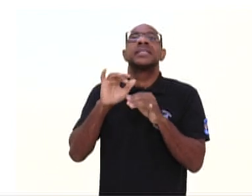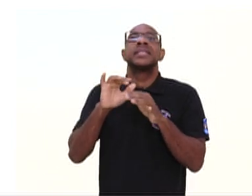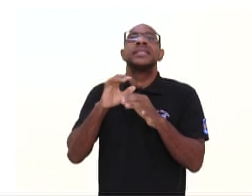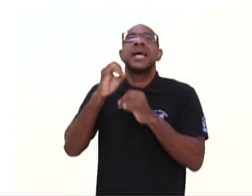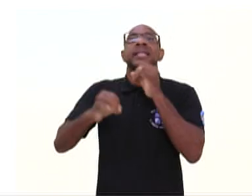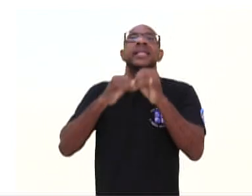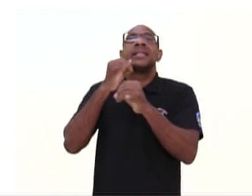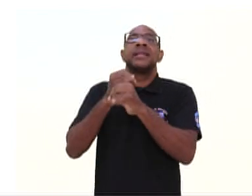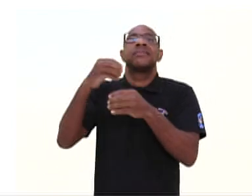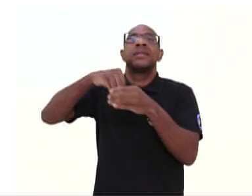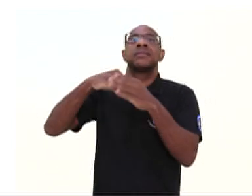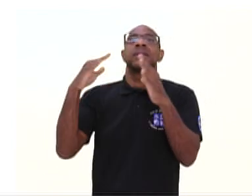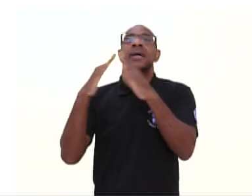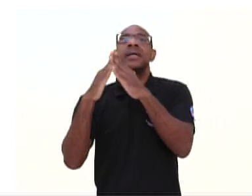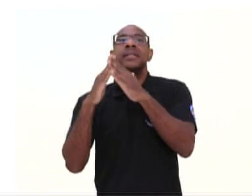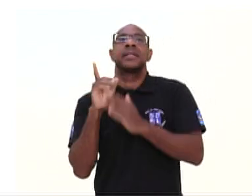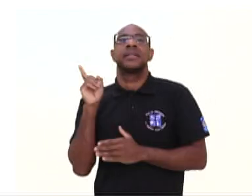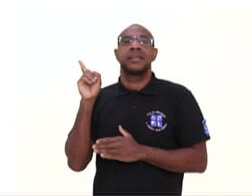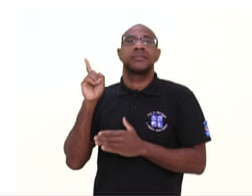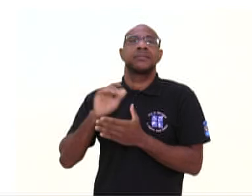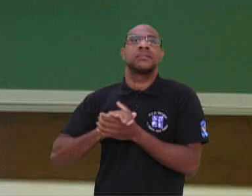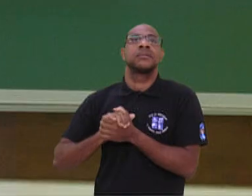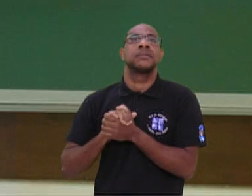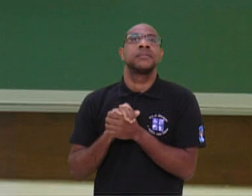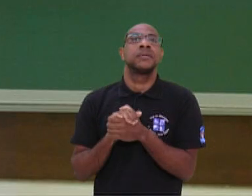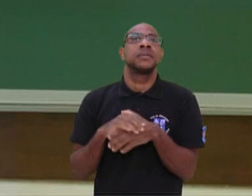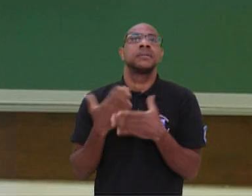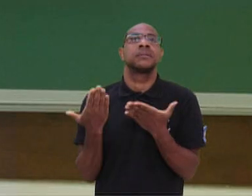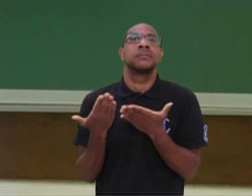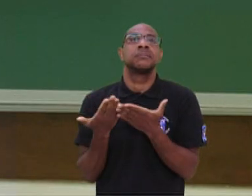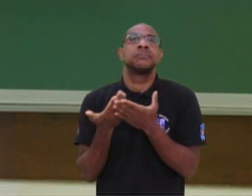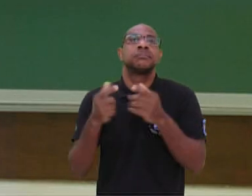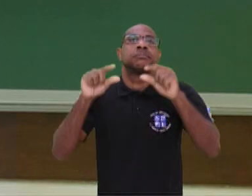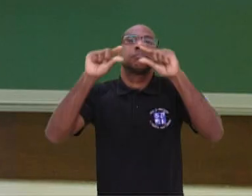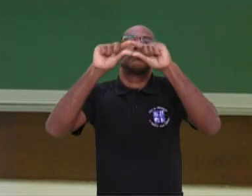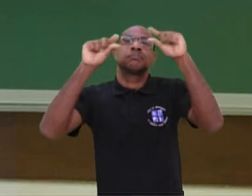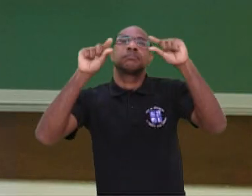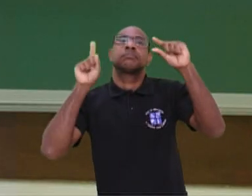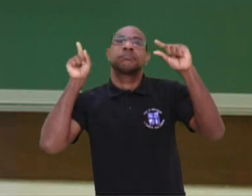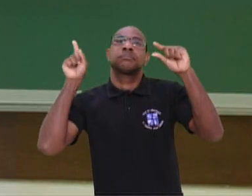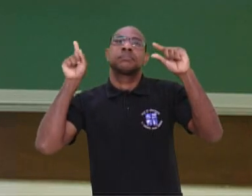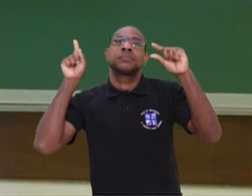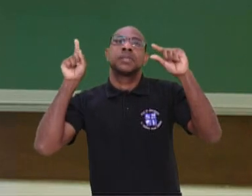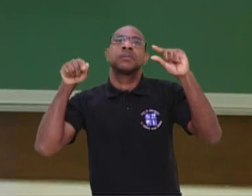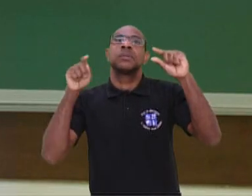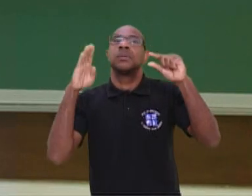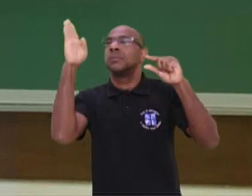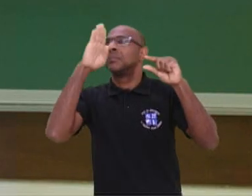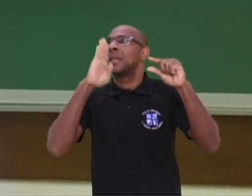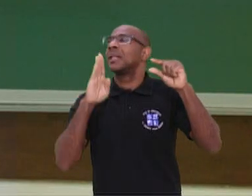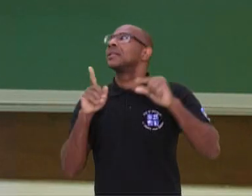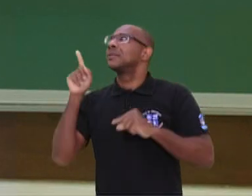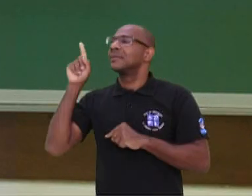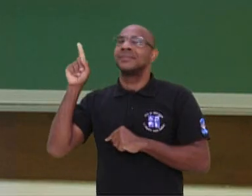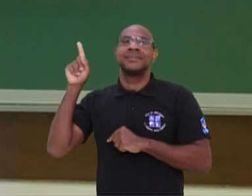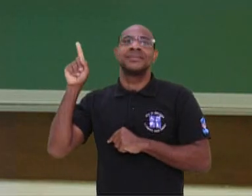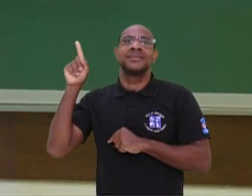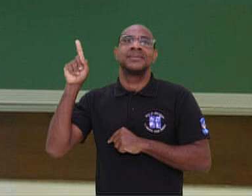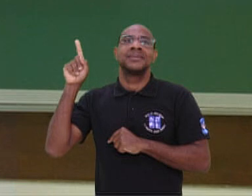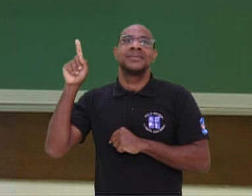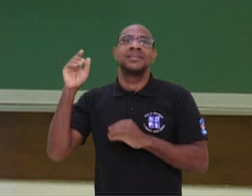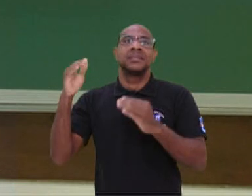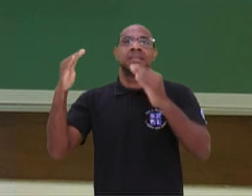do domicílio, em porcentagem. Lá em cima, na tabela, nós temos à esquerda o Brasil e, finalmente, abaixo,